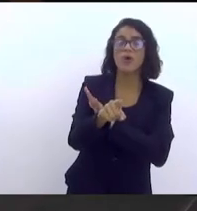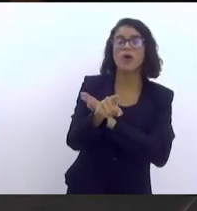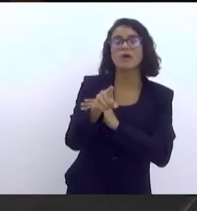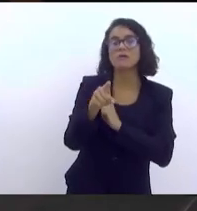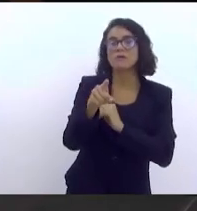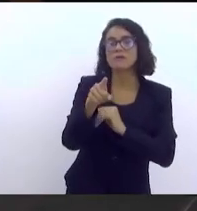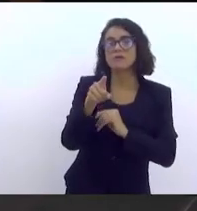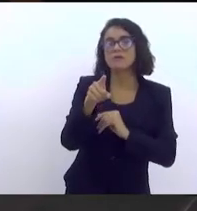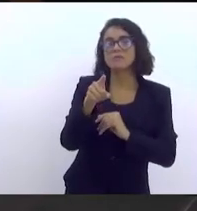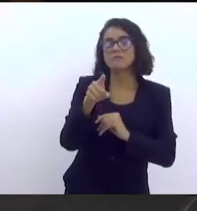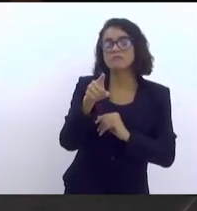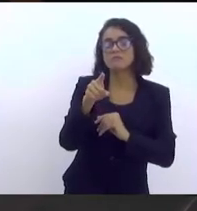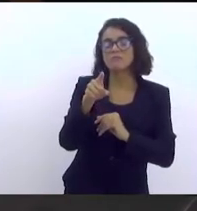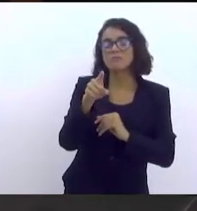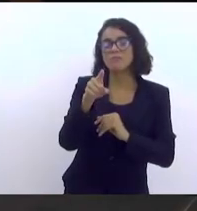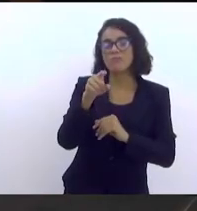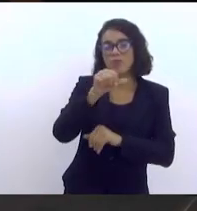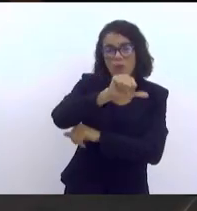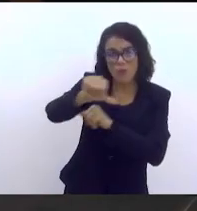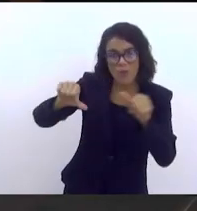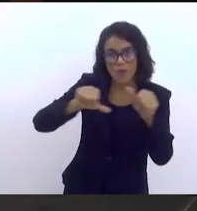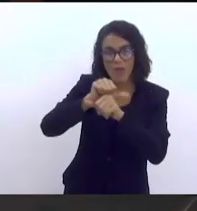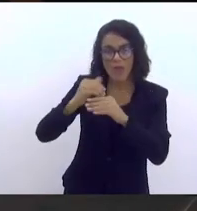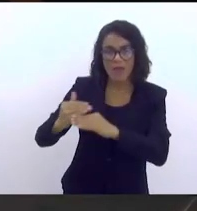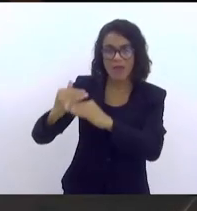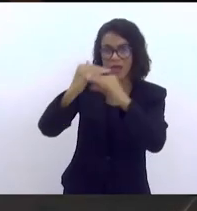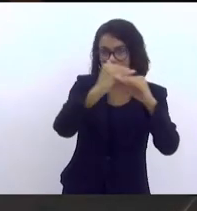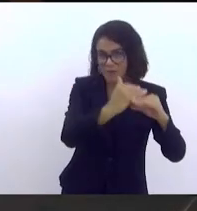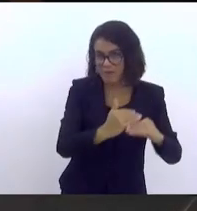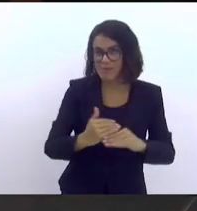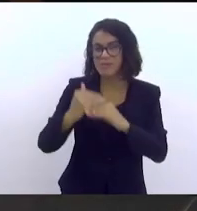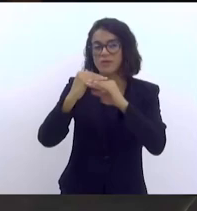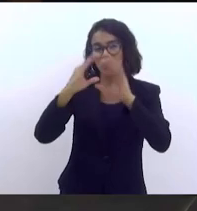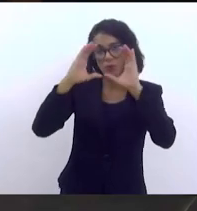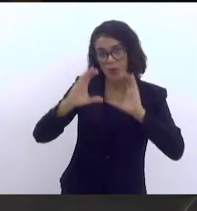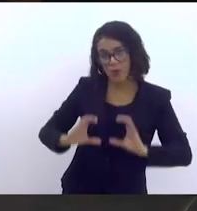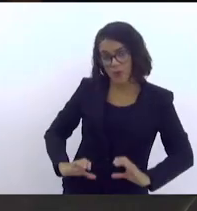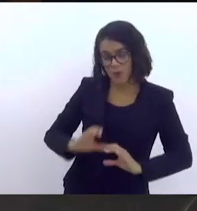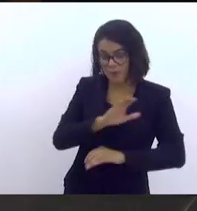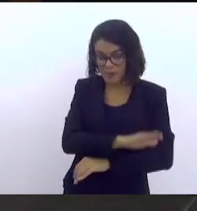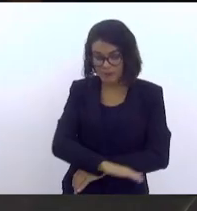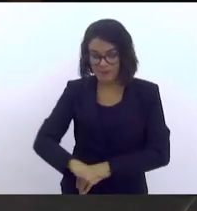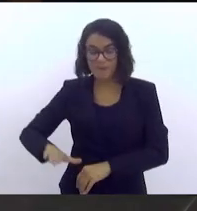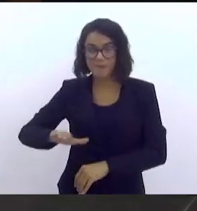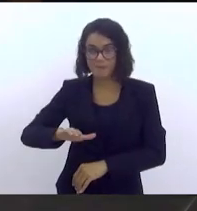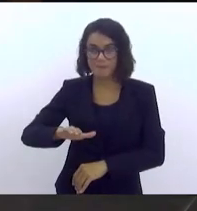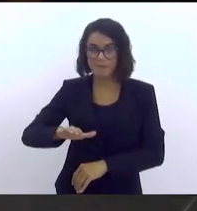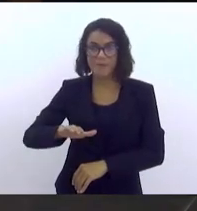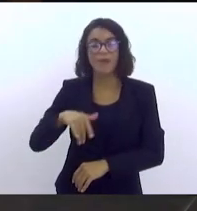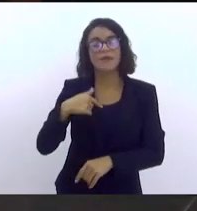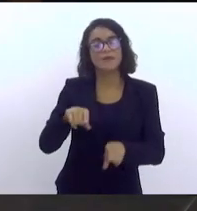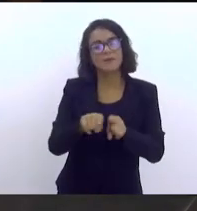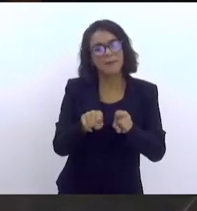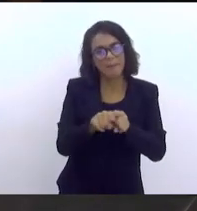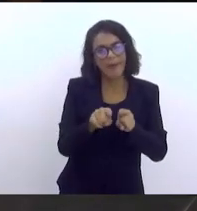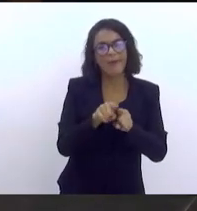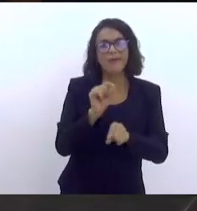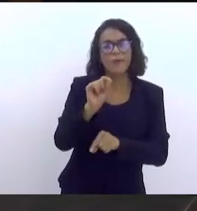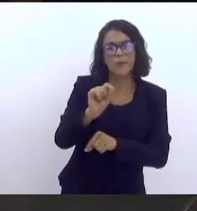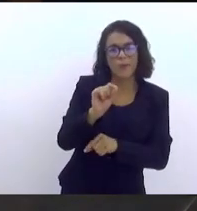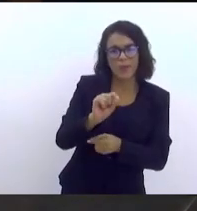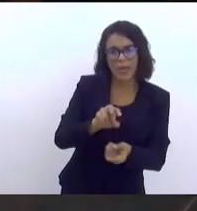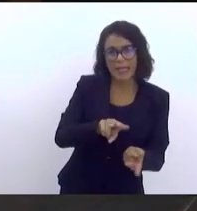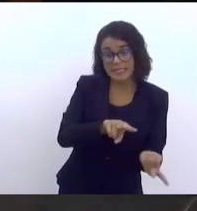manter aí a uniformização e a padronização dos comportamentos infantis tomando o que foi considerado